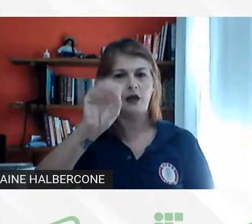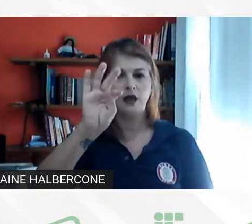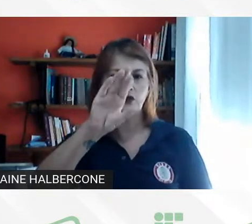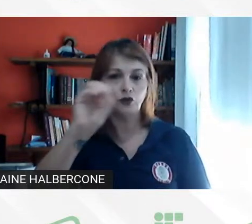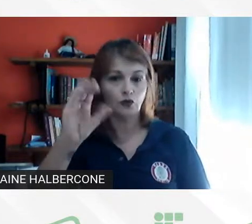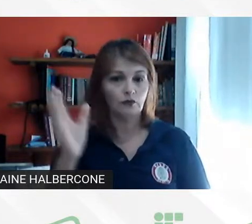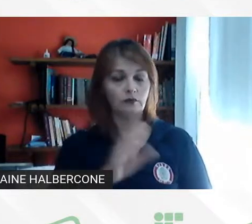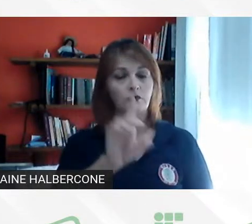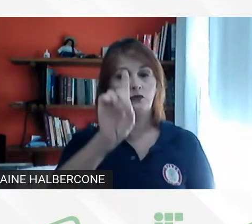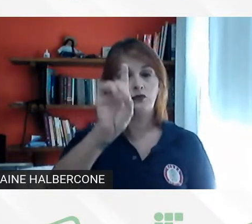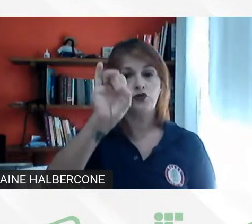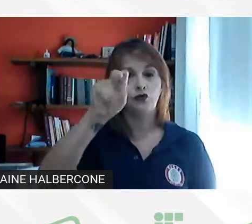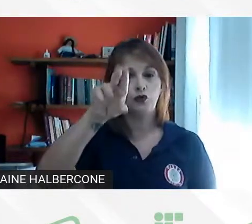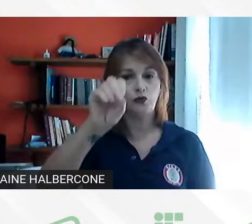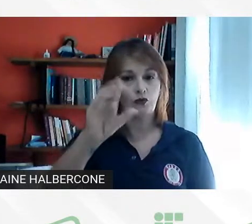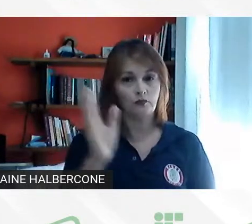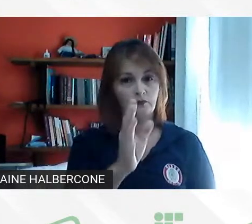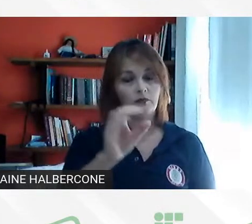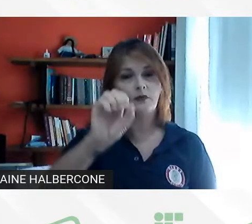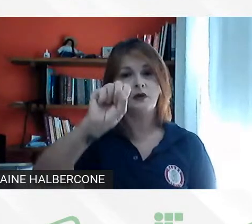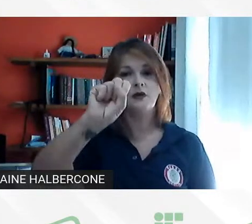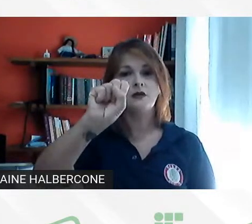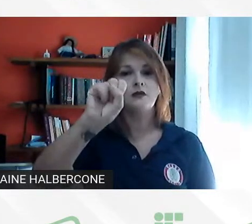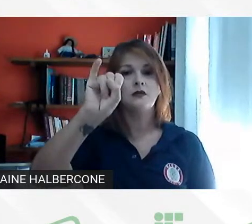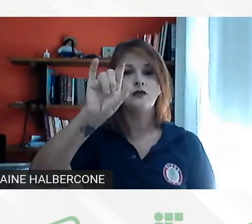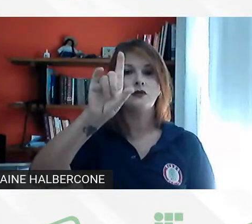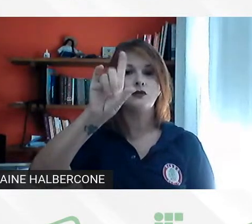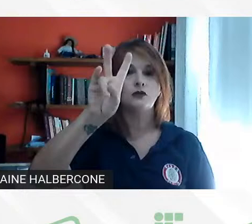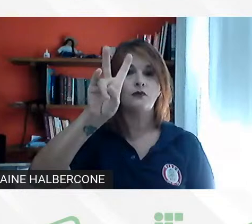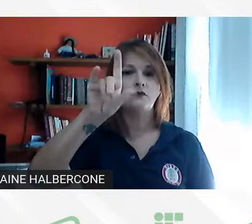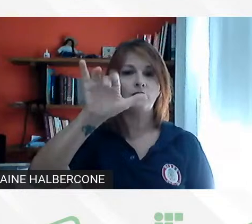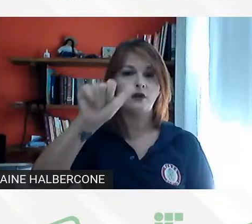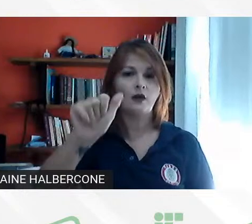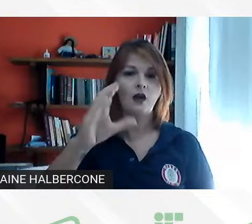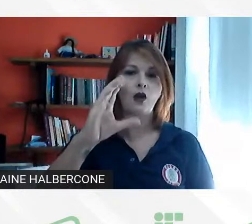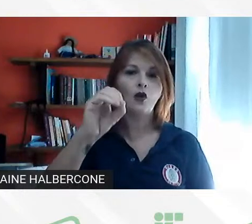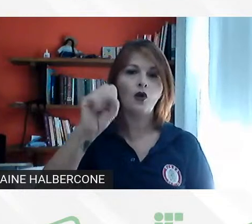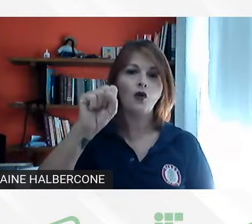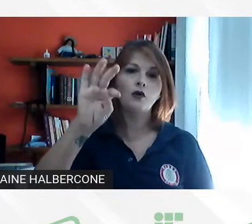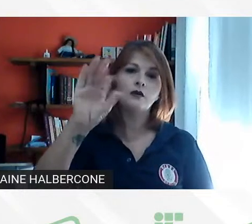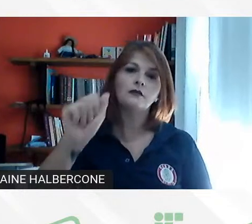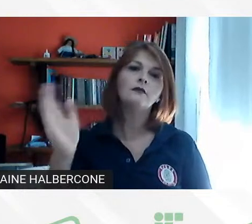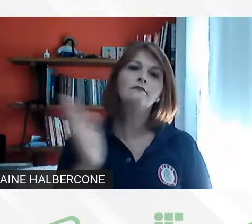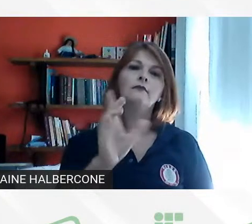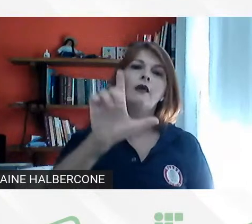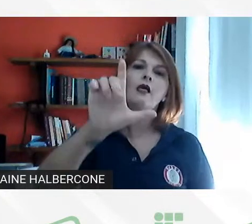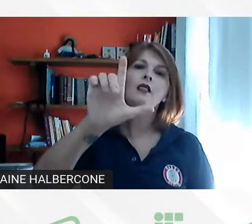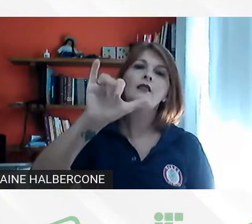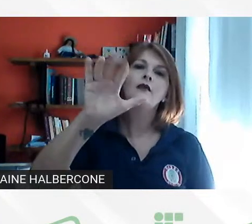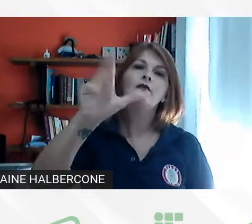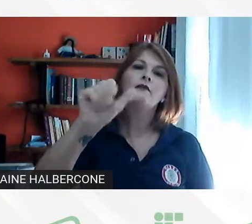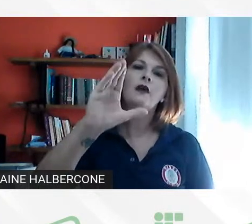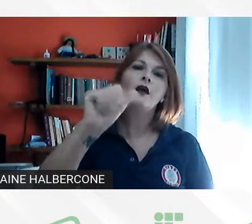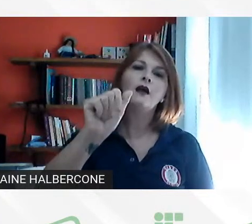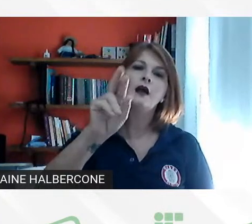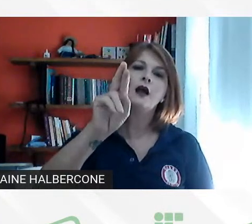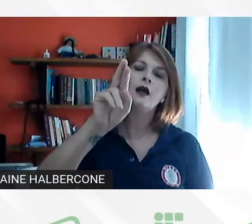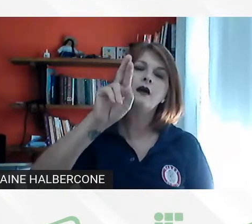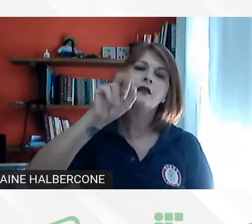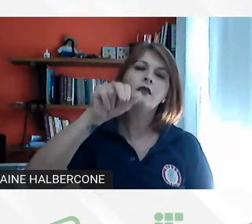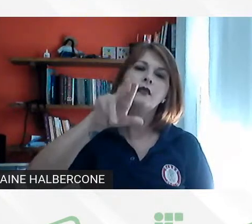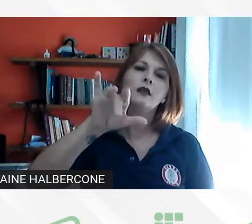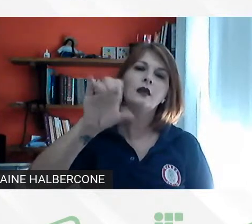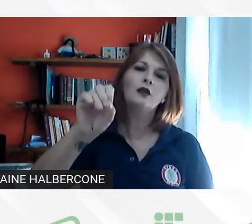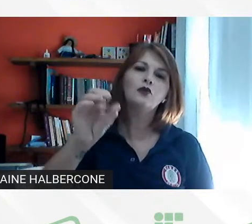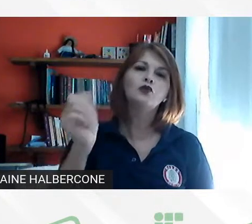Marquezine, a Silvia Costa, a Lígia Carneiro, o Gustavo Costa, junto